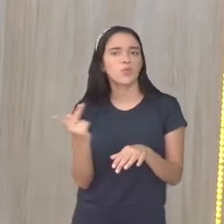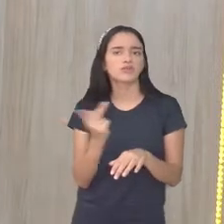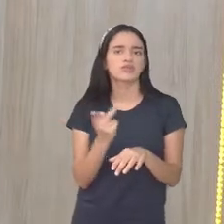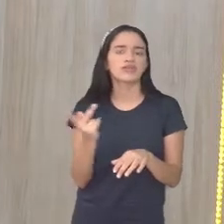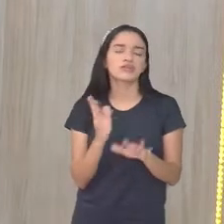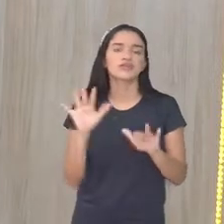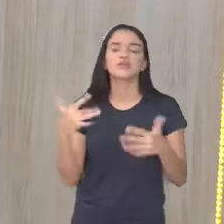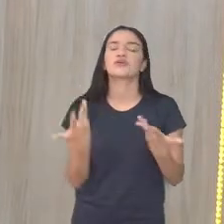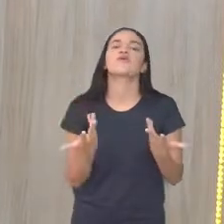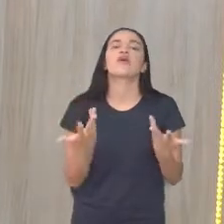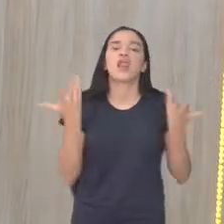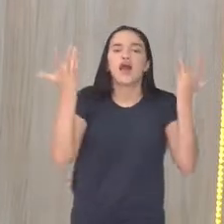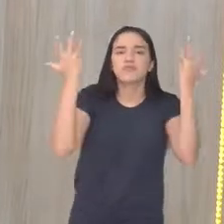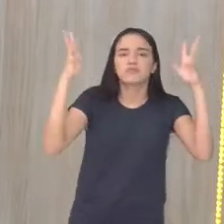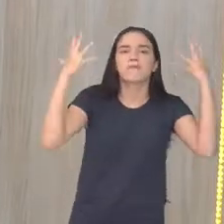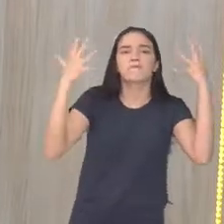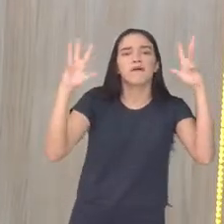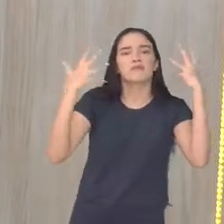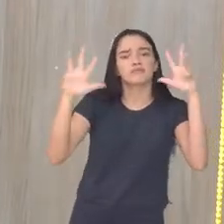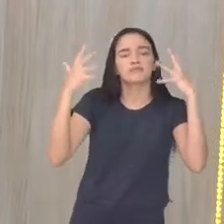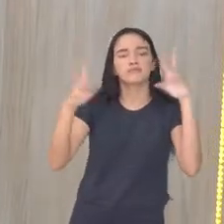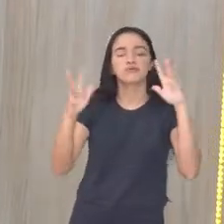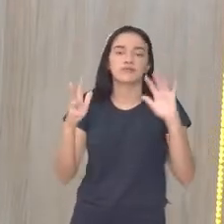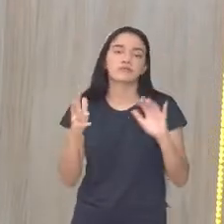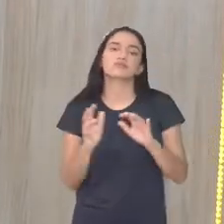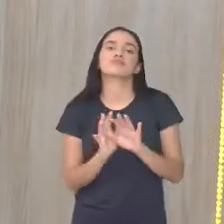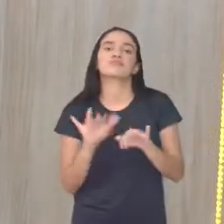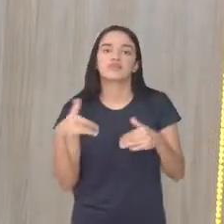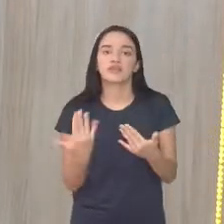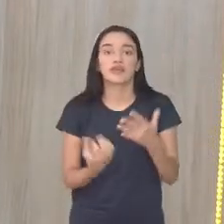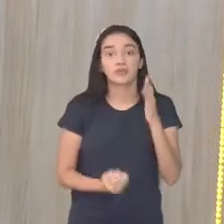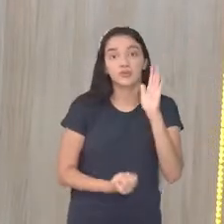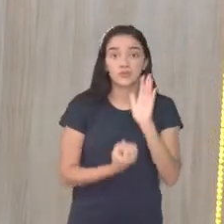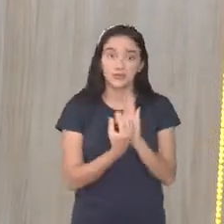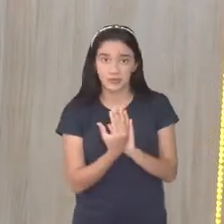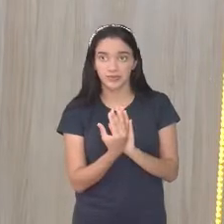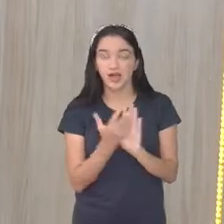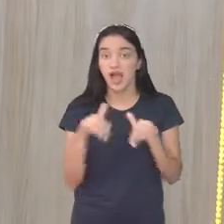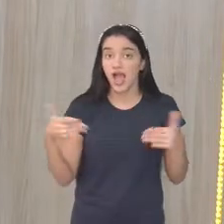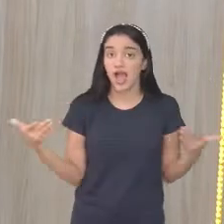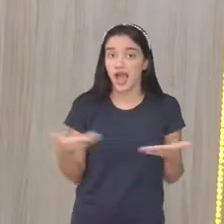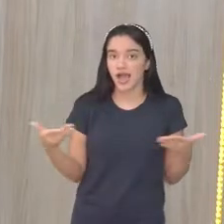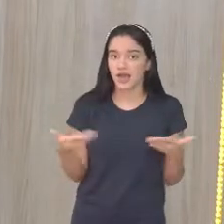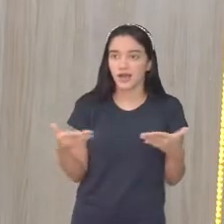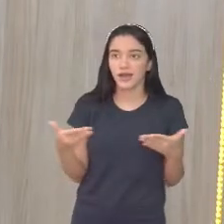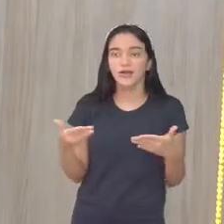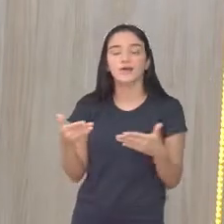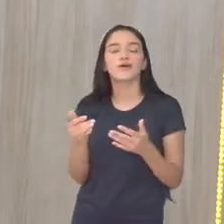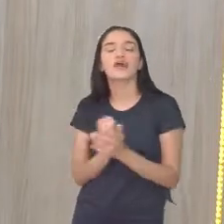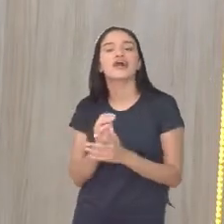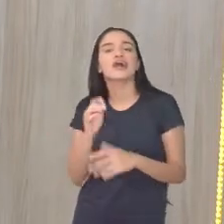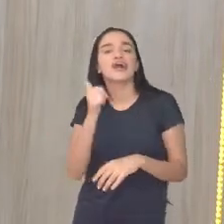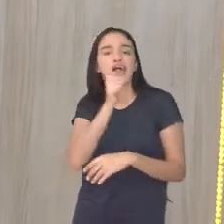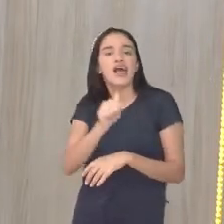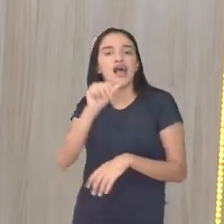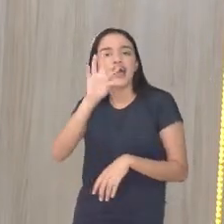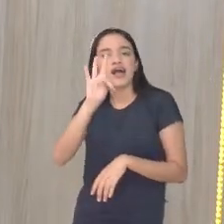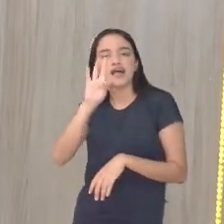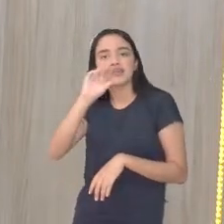cenas. Né? Ele se colocava. Aí as pessoas, às vezes, fazem uma leitura de que o artista é muito vaidoso, né? Que ele quer